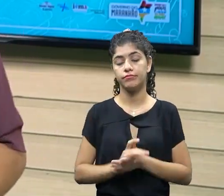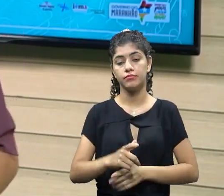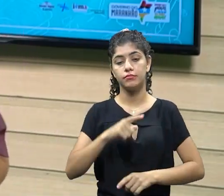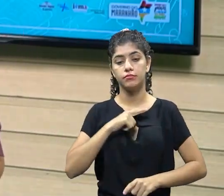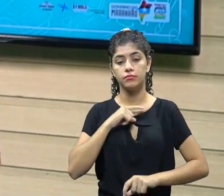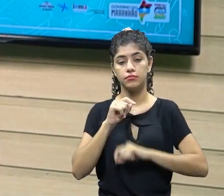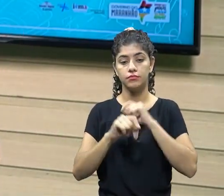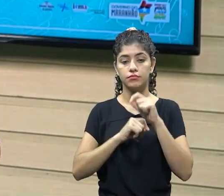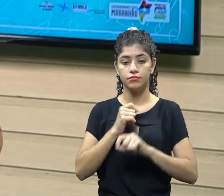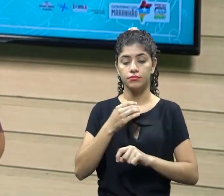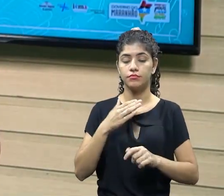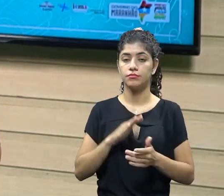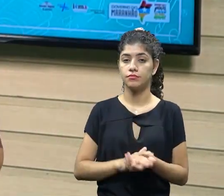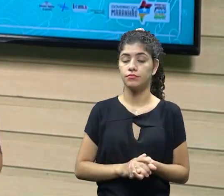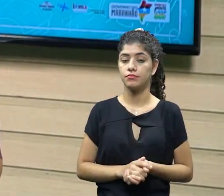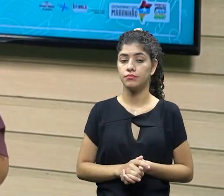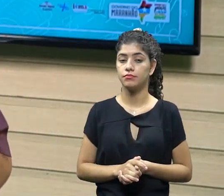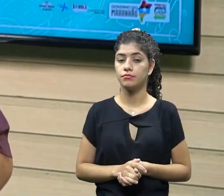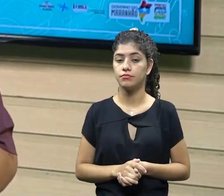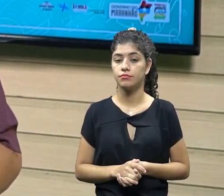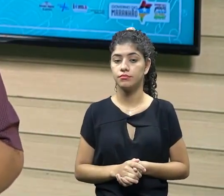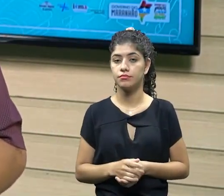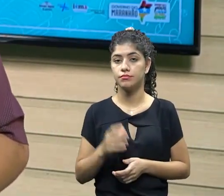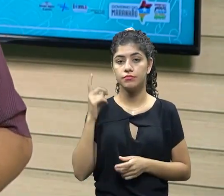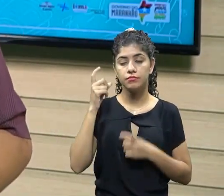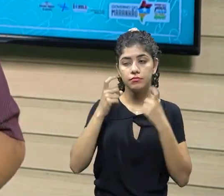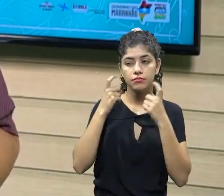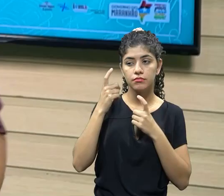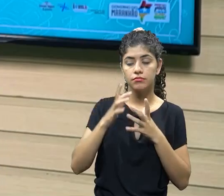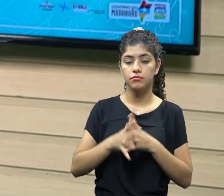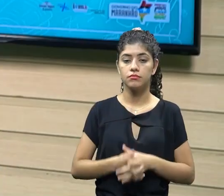um pezinho atrás com relação aos outros, tá bom?